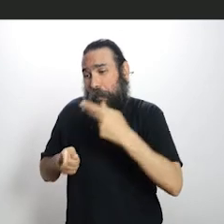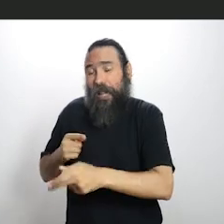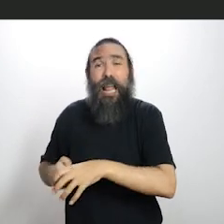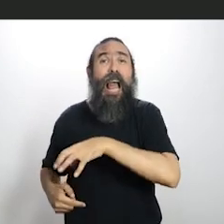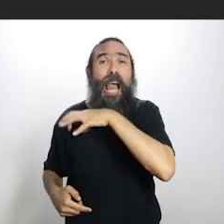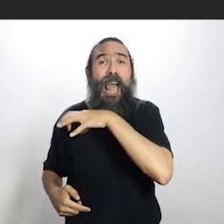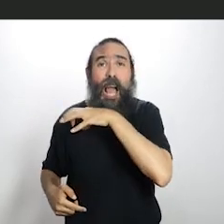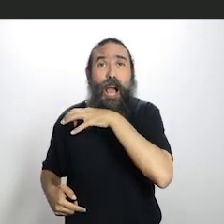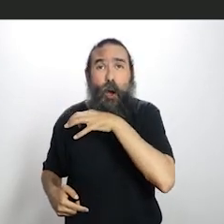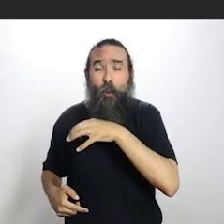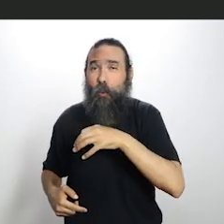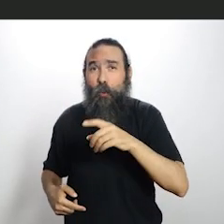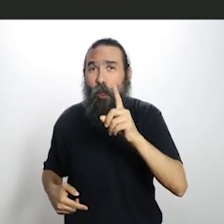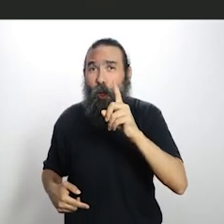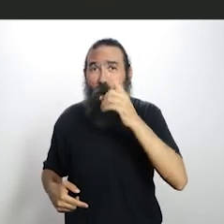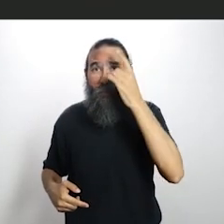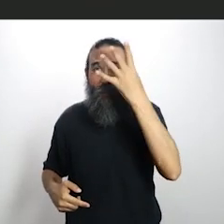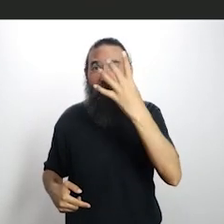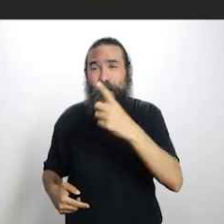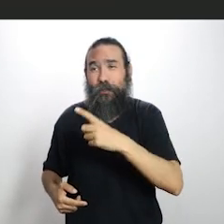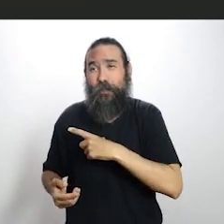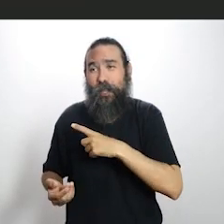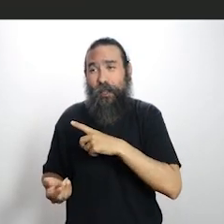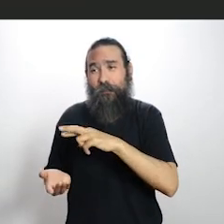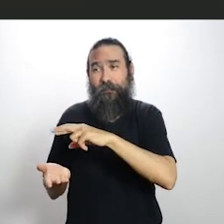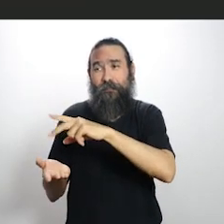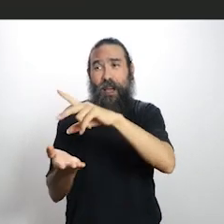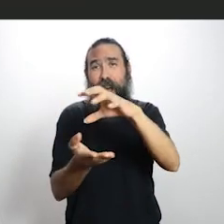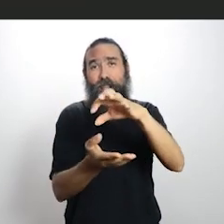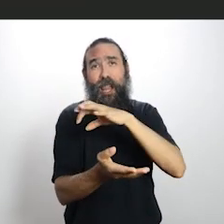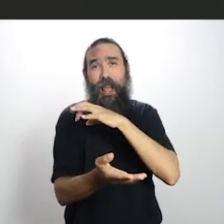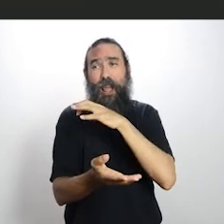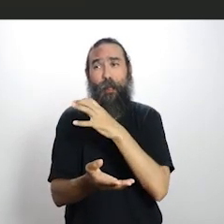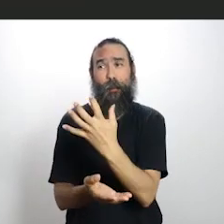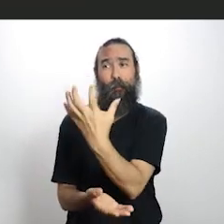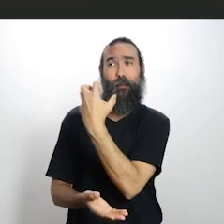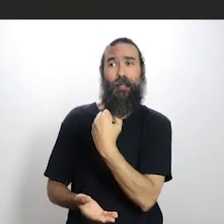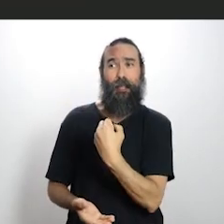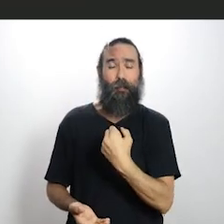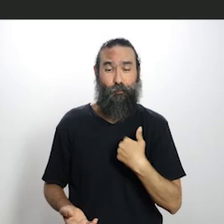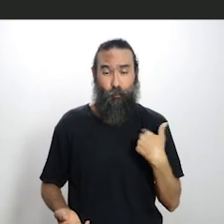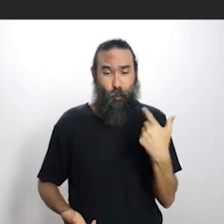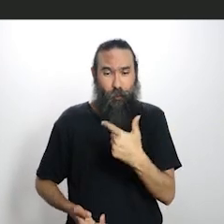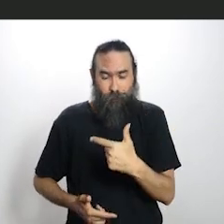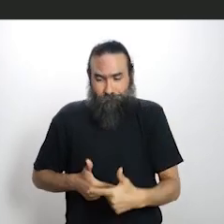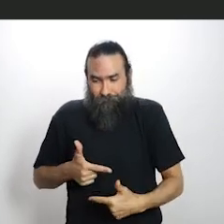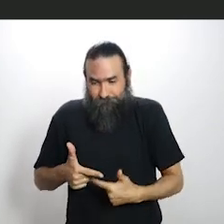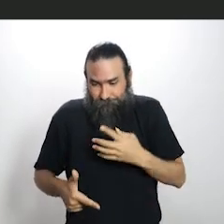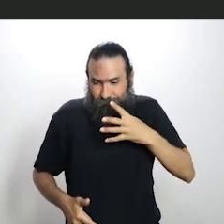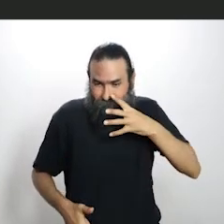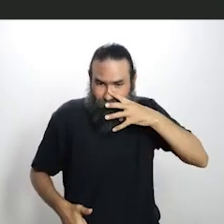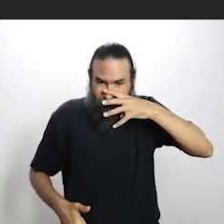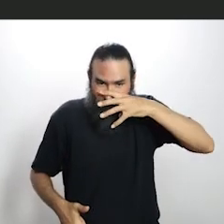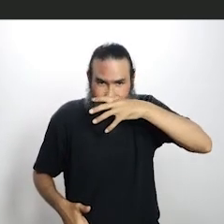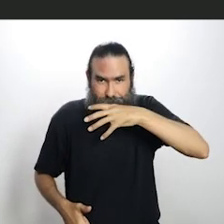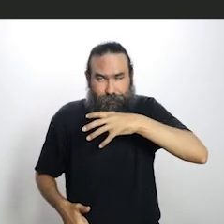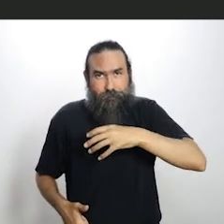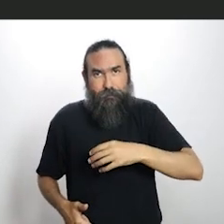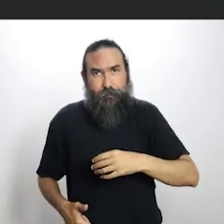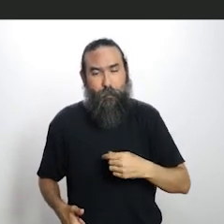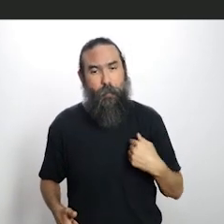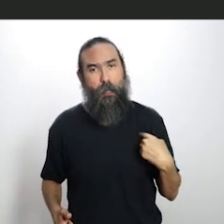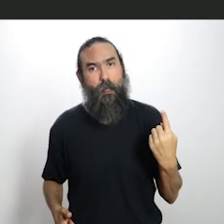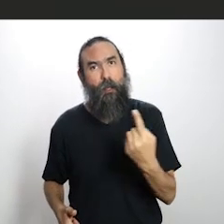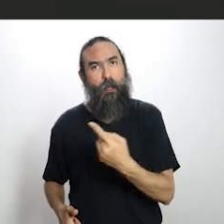então isso é que o grande desafio que a gente sempre teve e agora a gente tem que garantir aquilo que foi